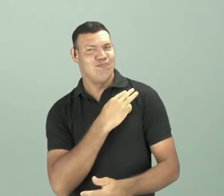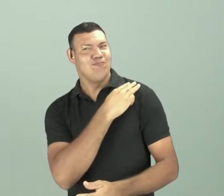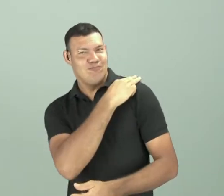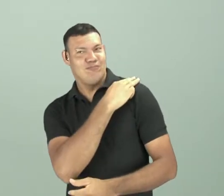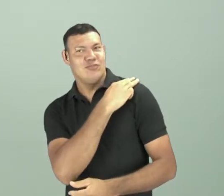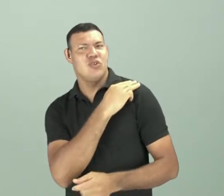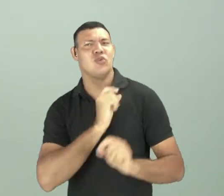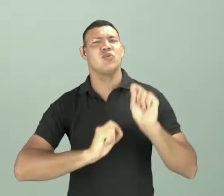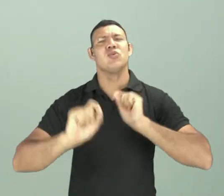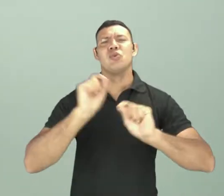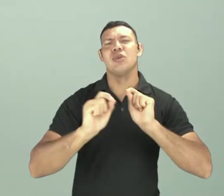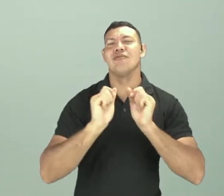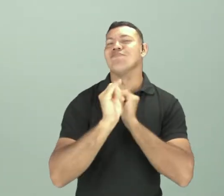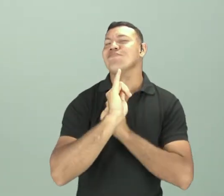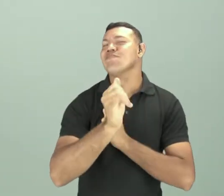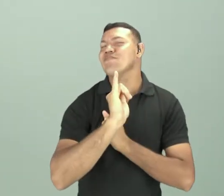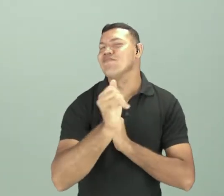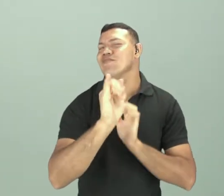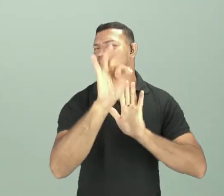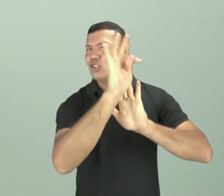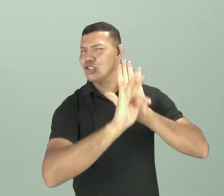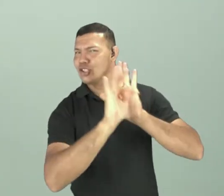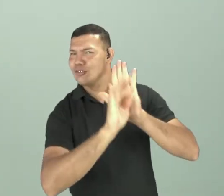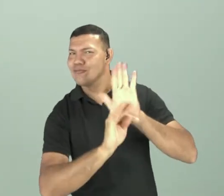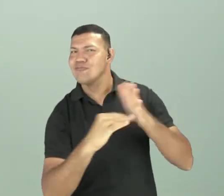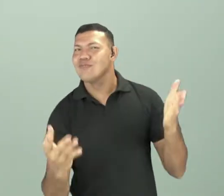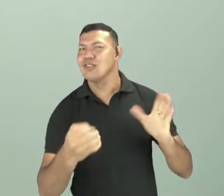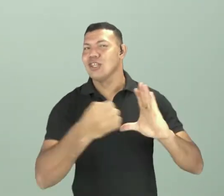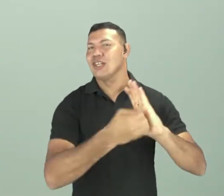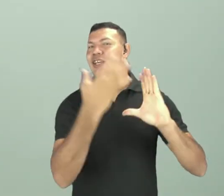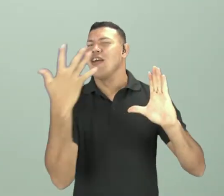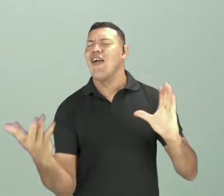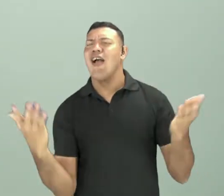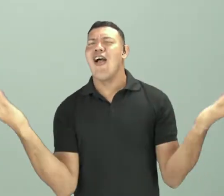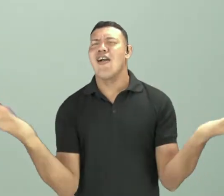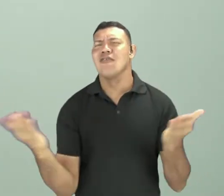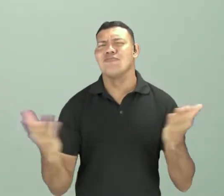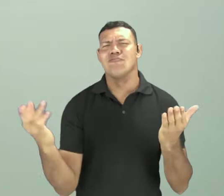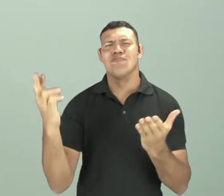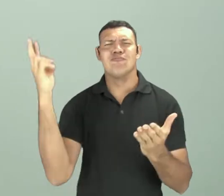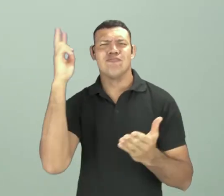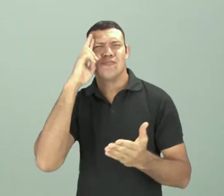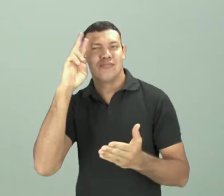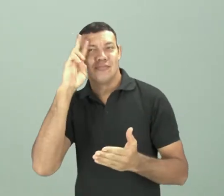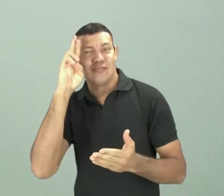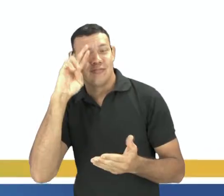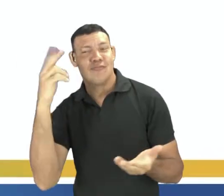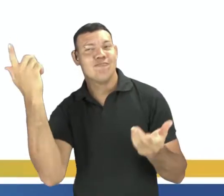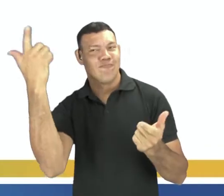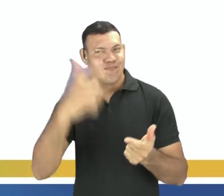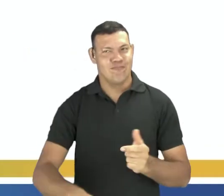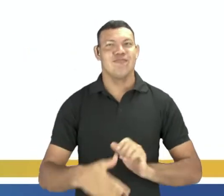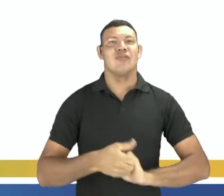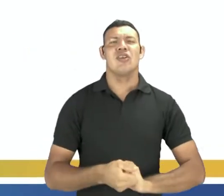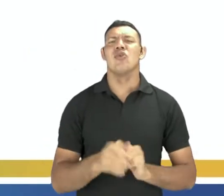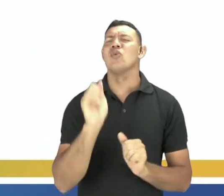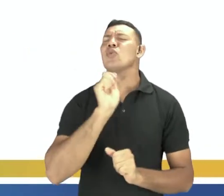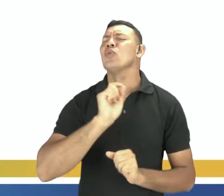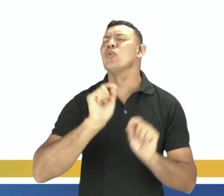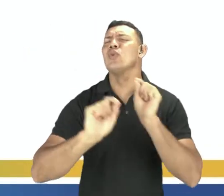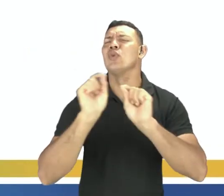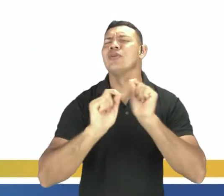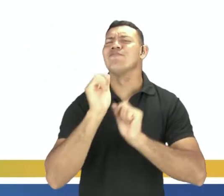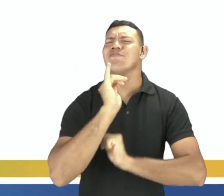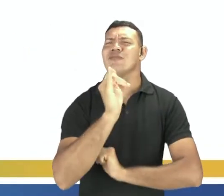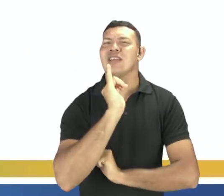o que era o texto narrativo e as suas características. Agora nós vamos relembrar e focar um pouquinho mais no gênero. Vamos lá. O que é narrar?